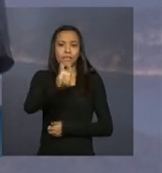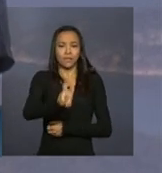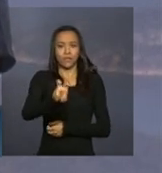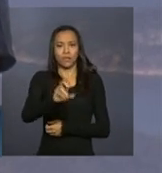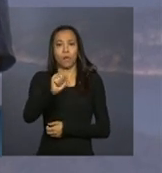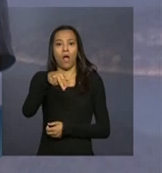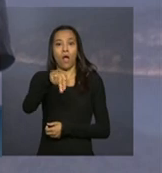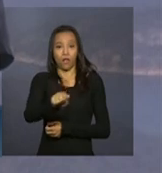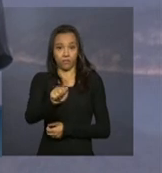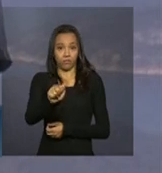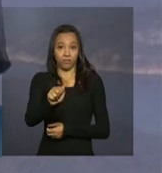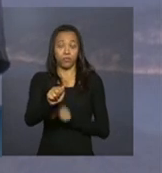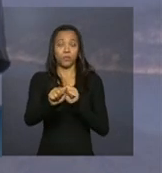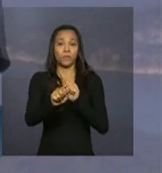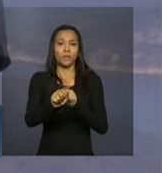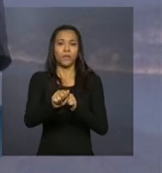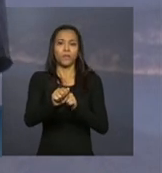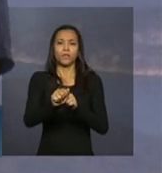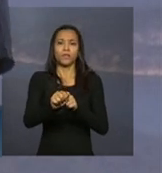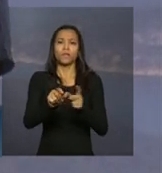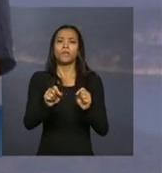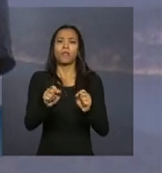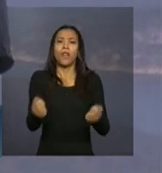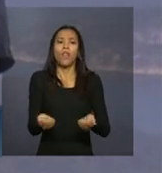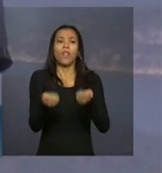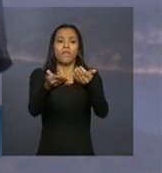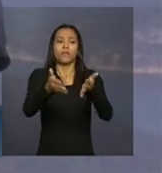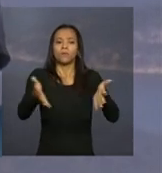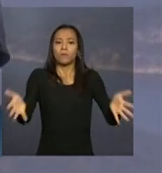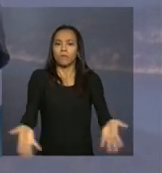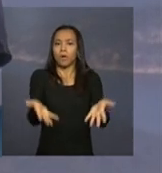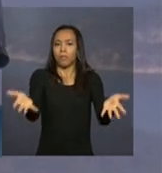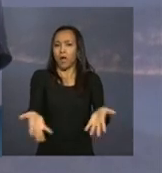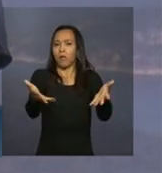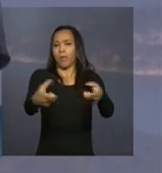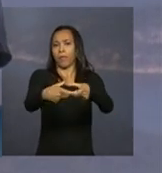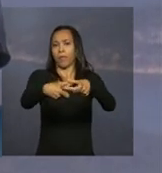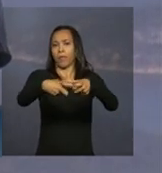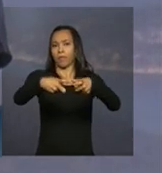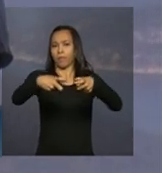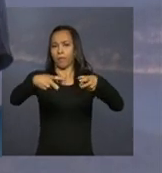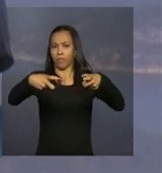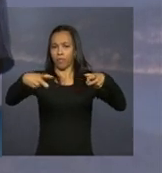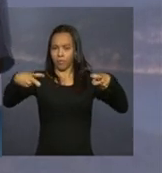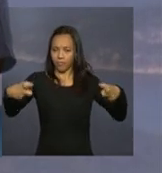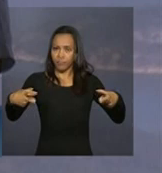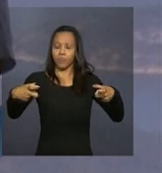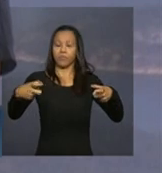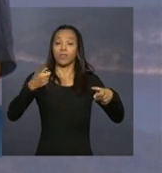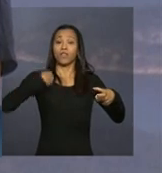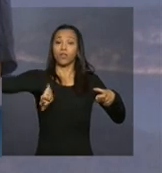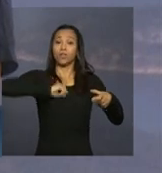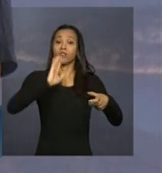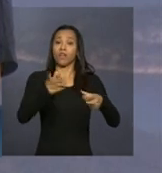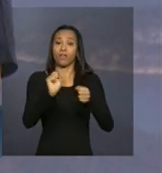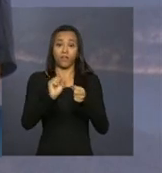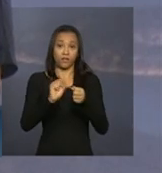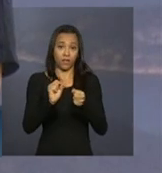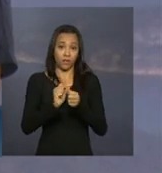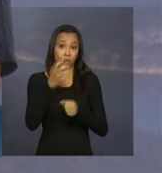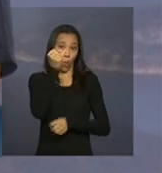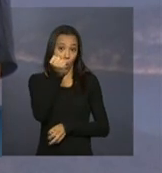consecutivo, levando o crescimento da cidade para a região metropolitana, como nós fizemos